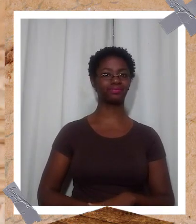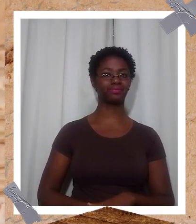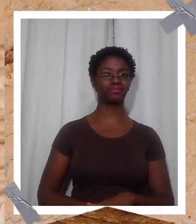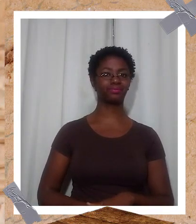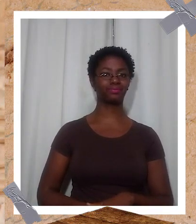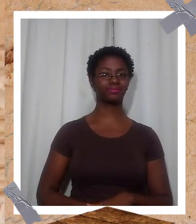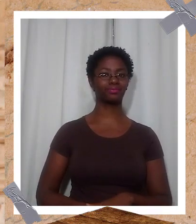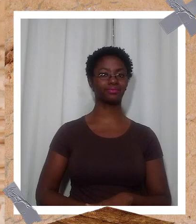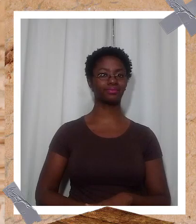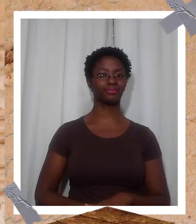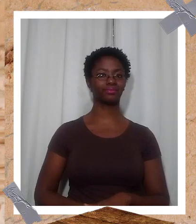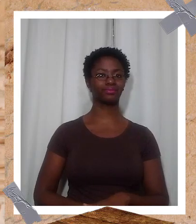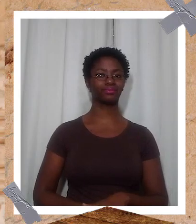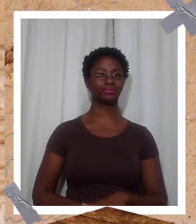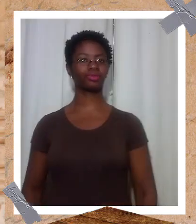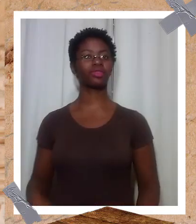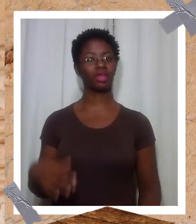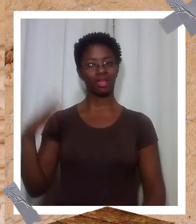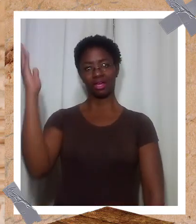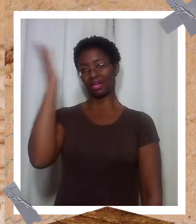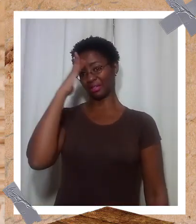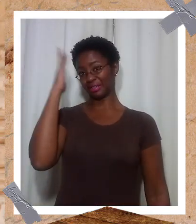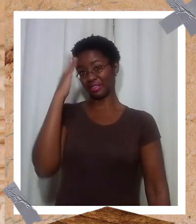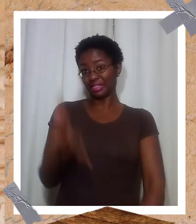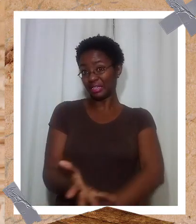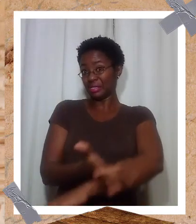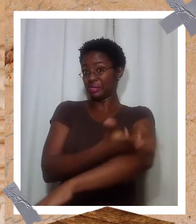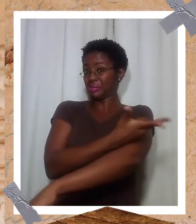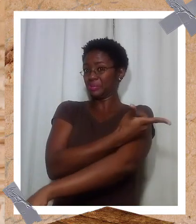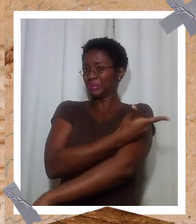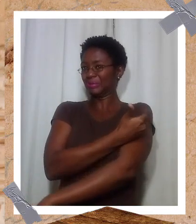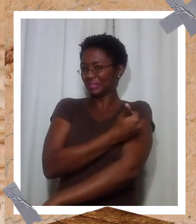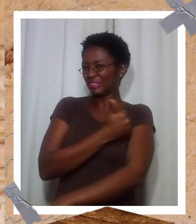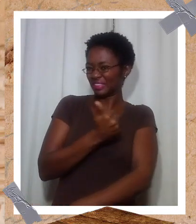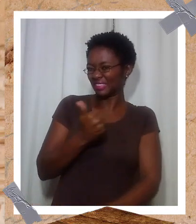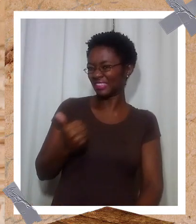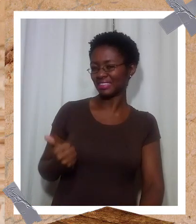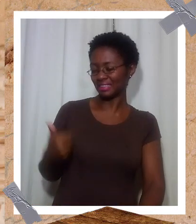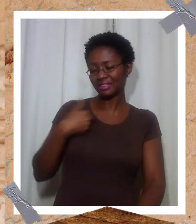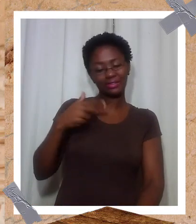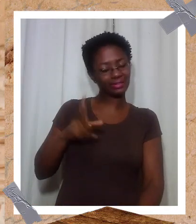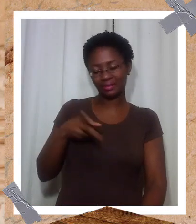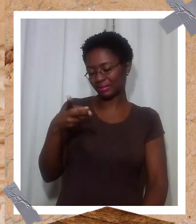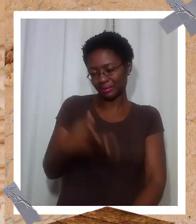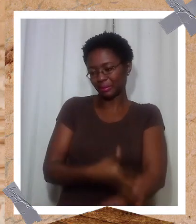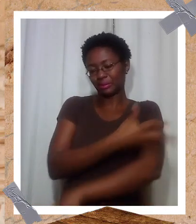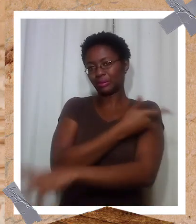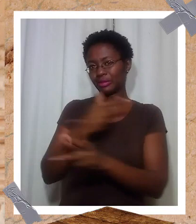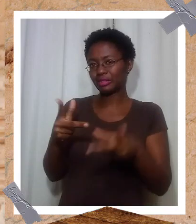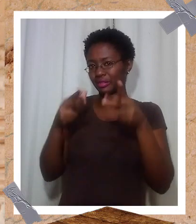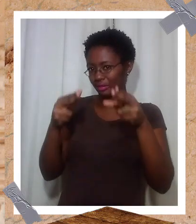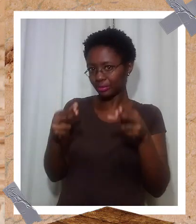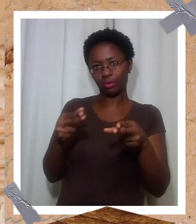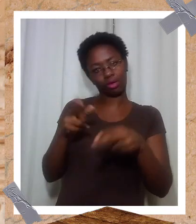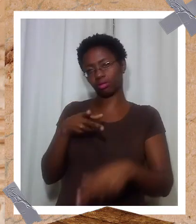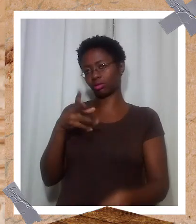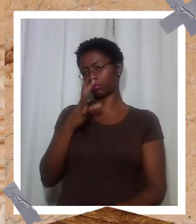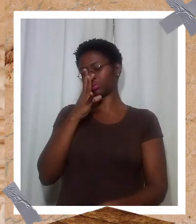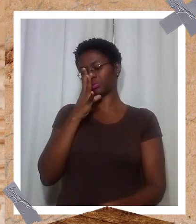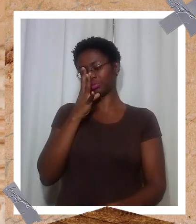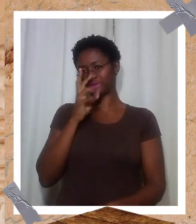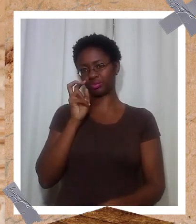Bom, esse trecho é muito forte, eu sempre me emociono muito quando eu vejo. Então, a próxima pergunta.